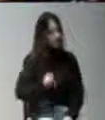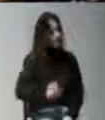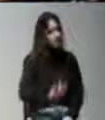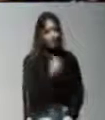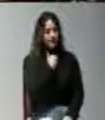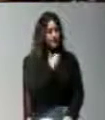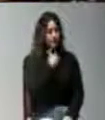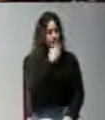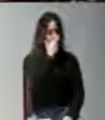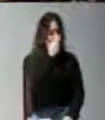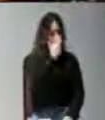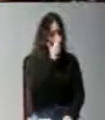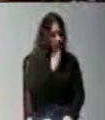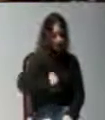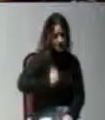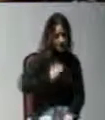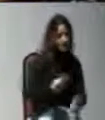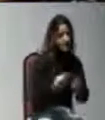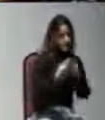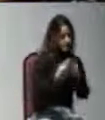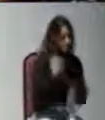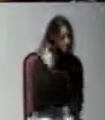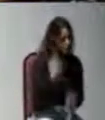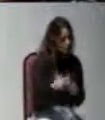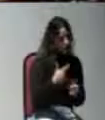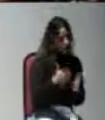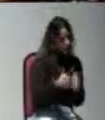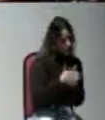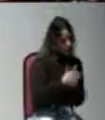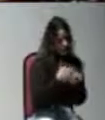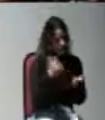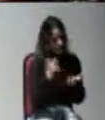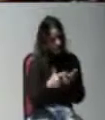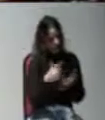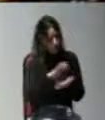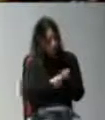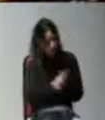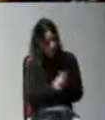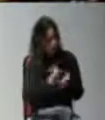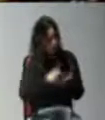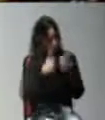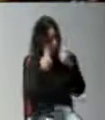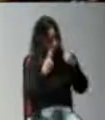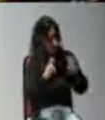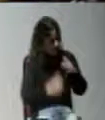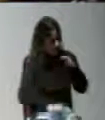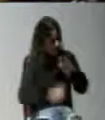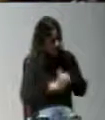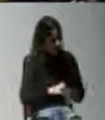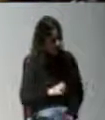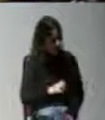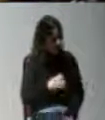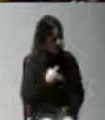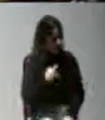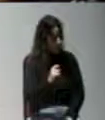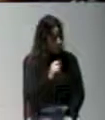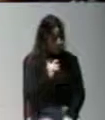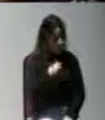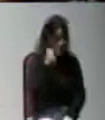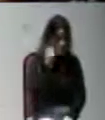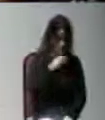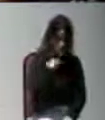pela pobreza, pela miséria, pelos preconceitos, pela violência do Estado. Querem calar os professores nas